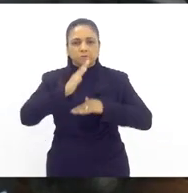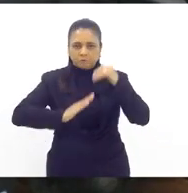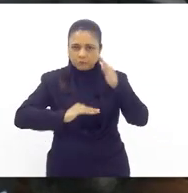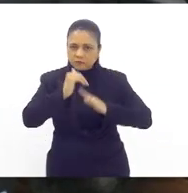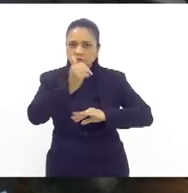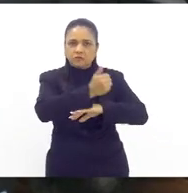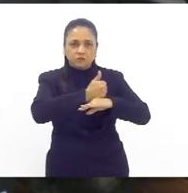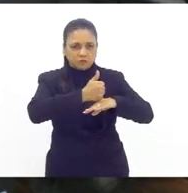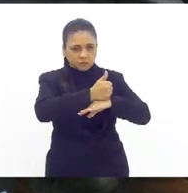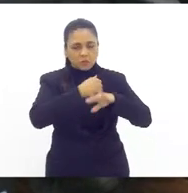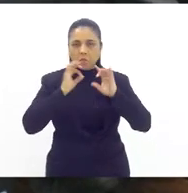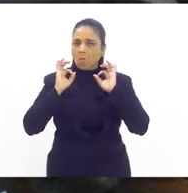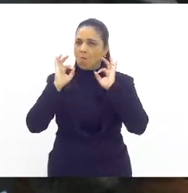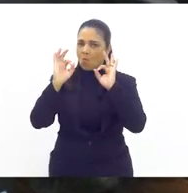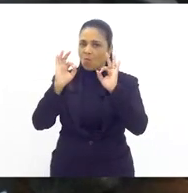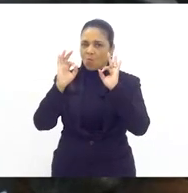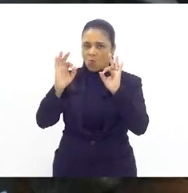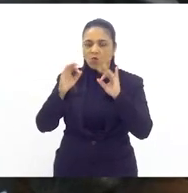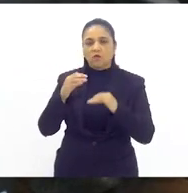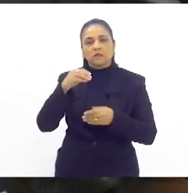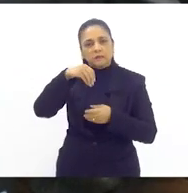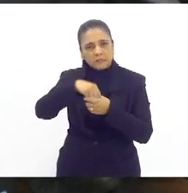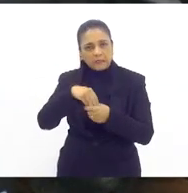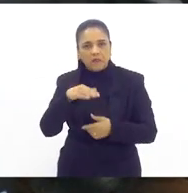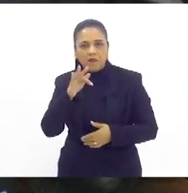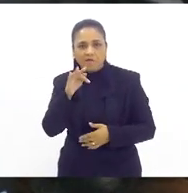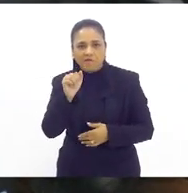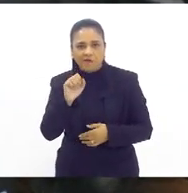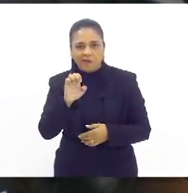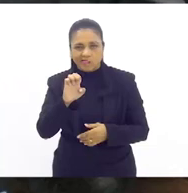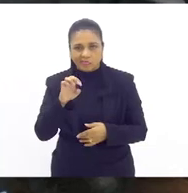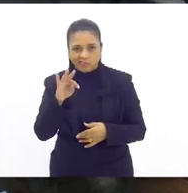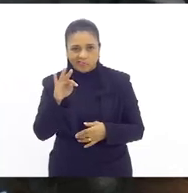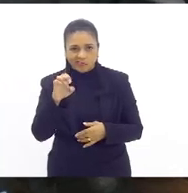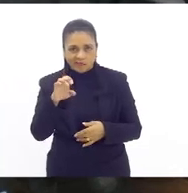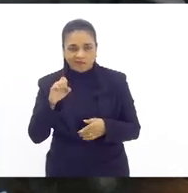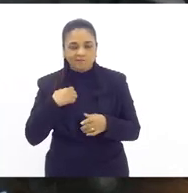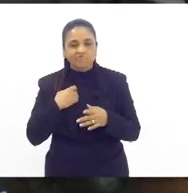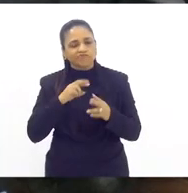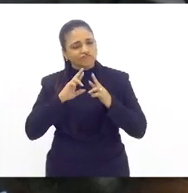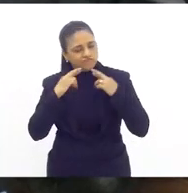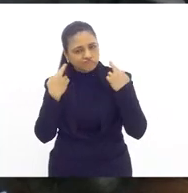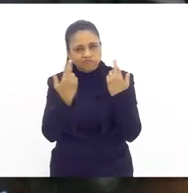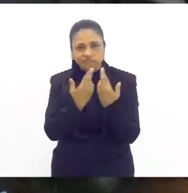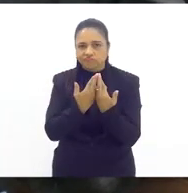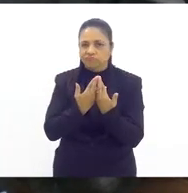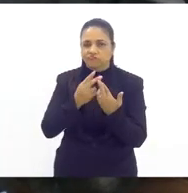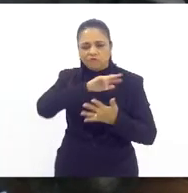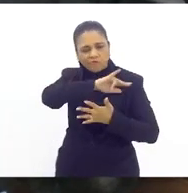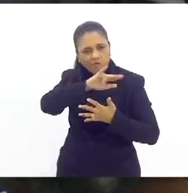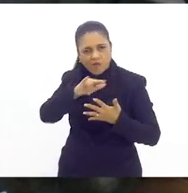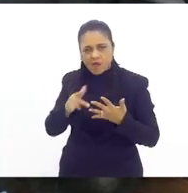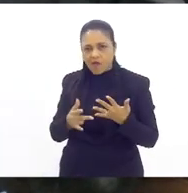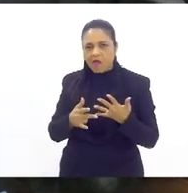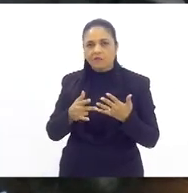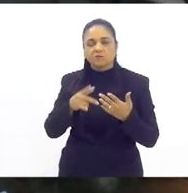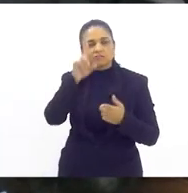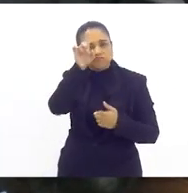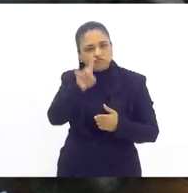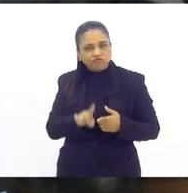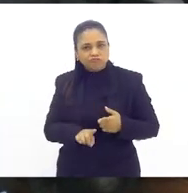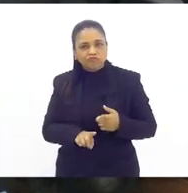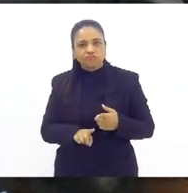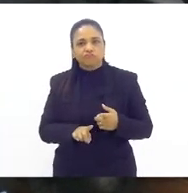de excelência na FAETEC Então a gente tem feito várias reuniões com a diretoria